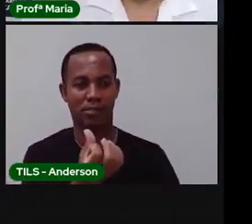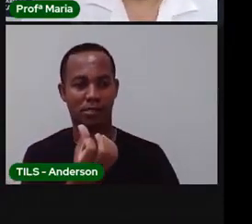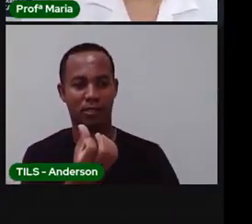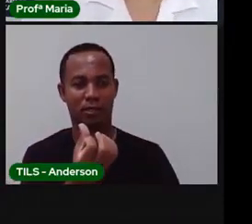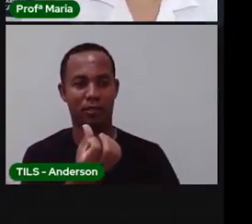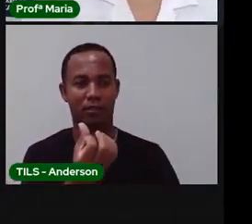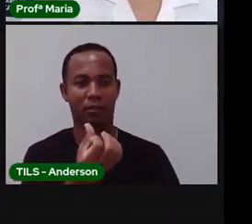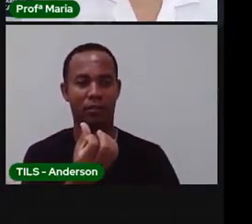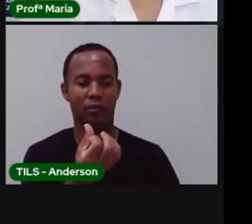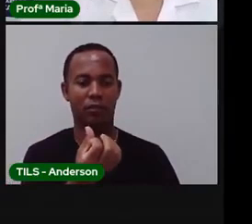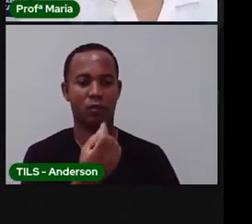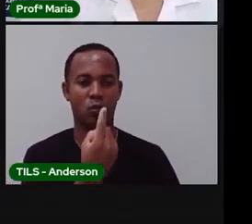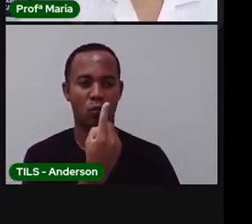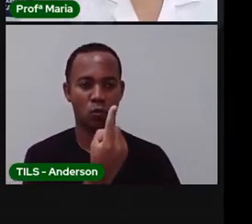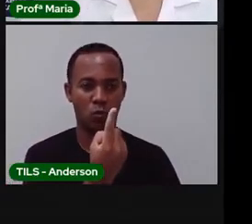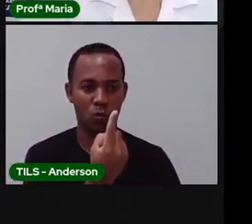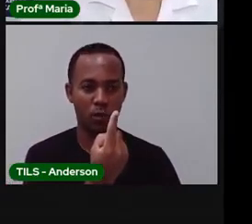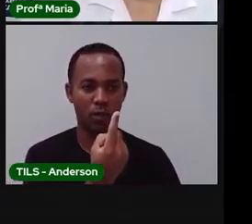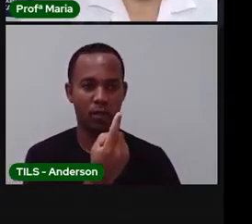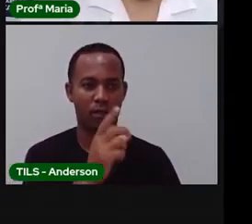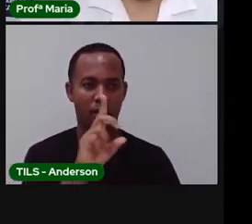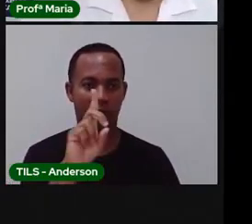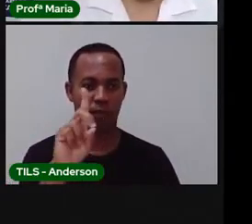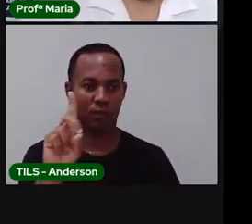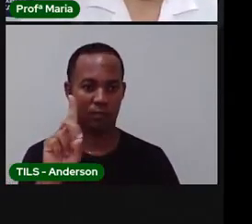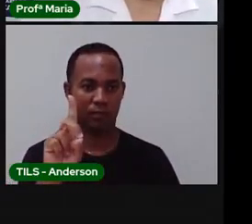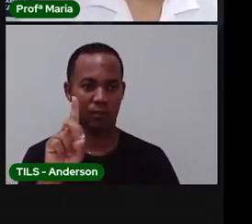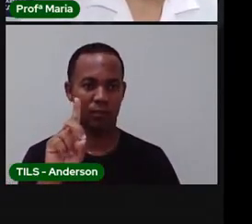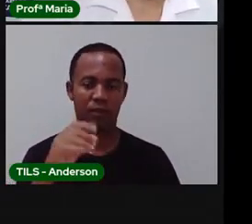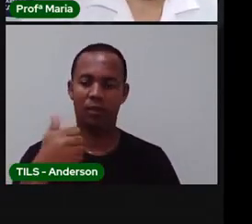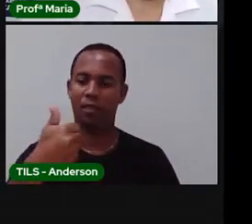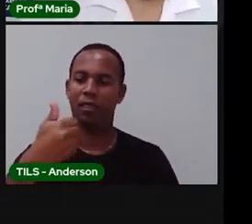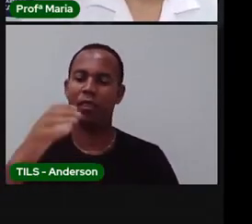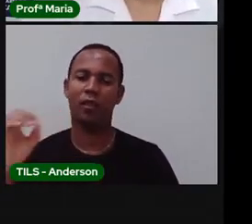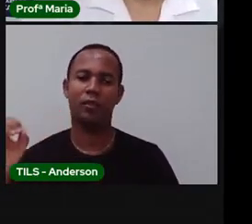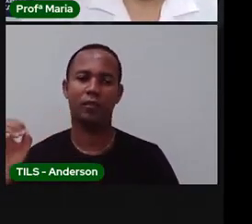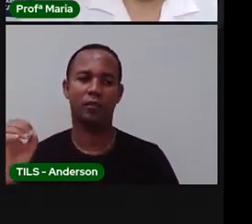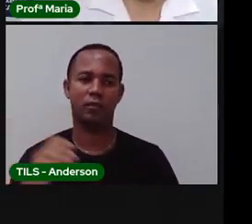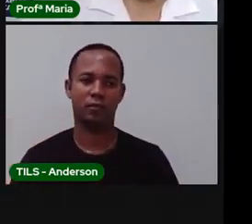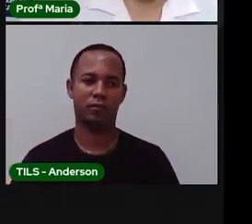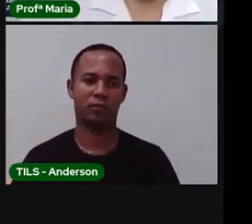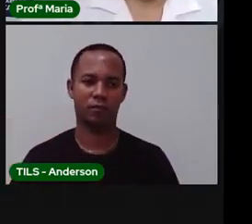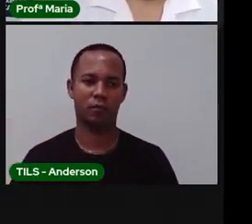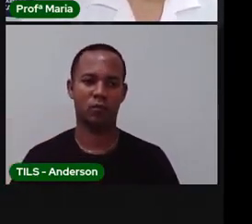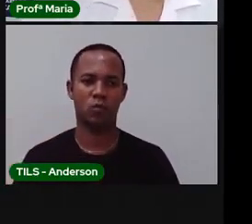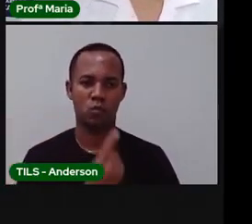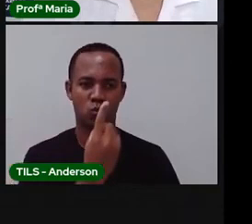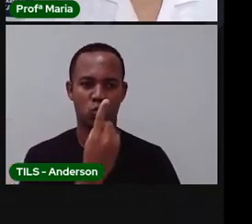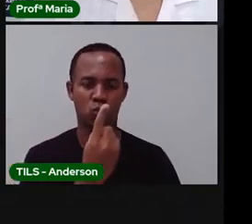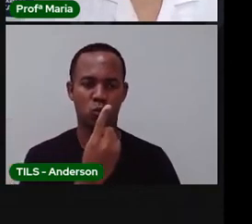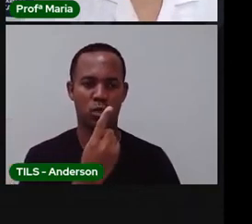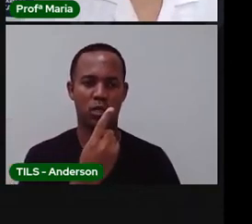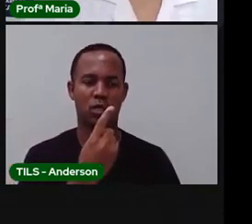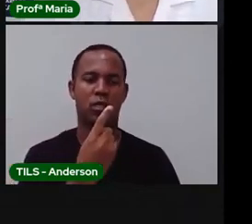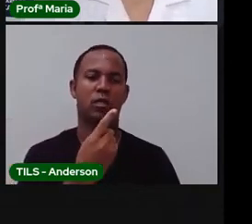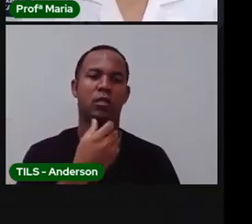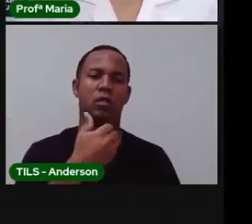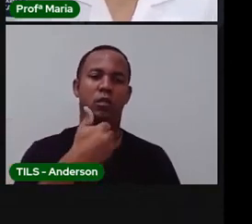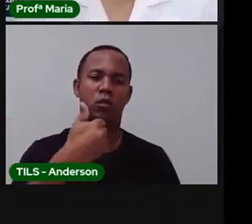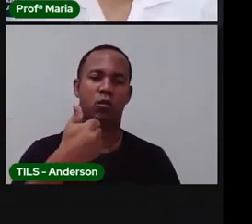6. Uma dezena, 10. E uma dúzia, 12. Uma centena,